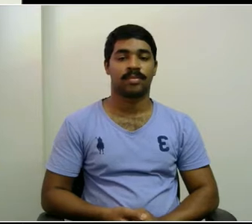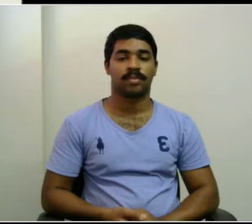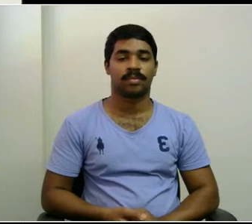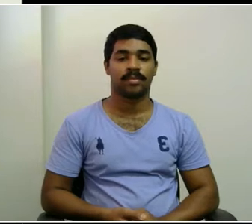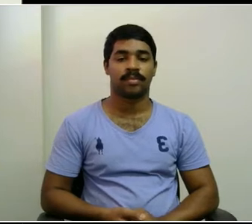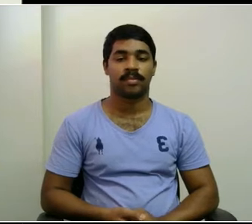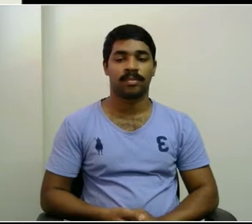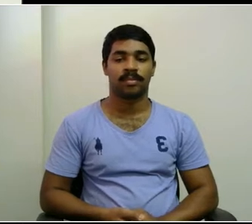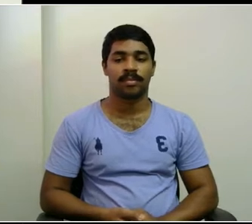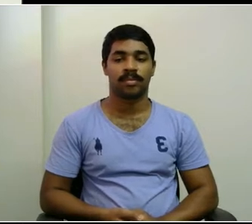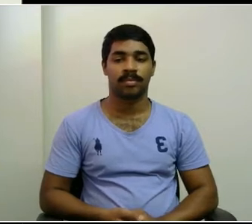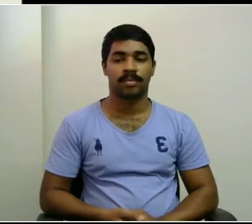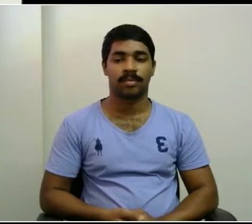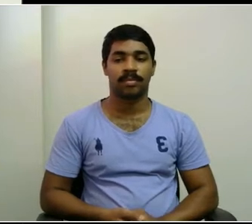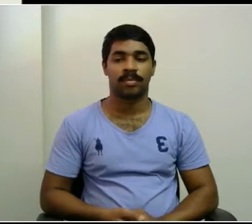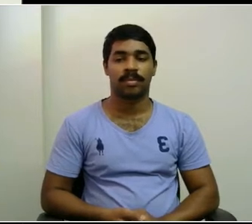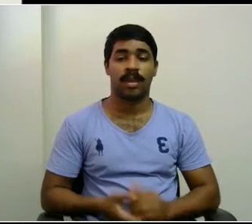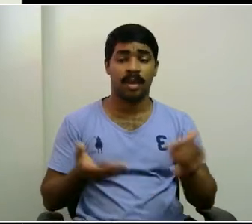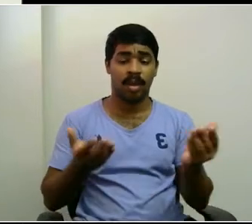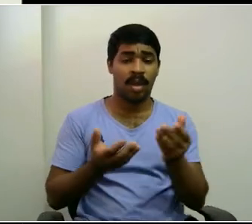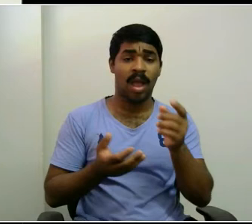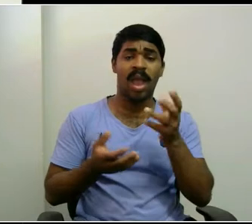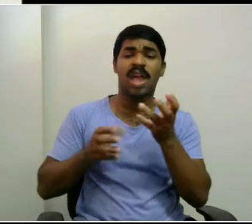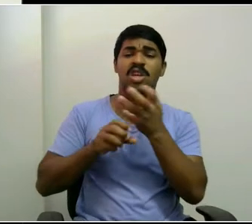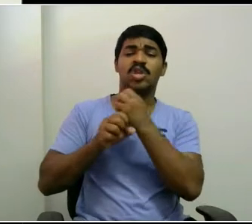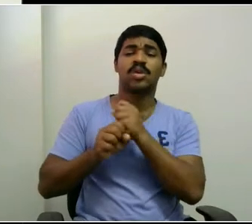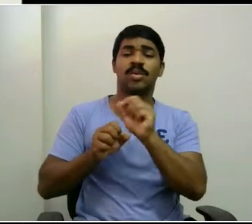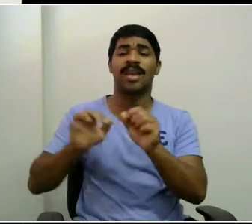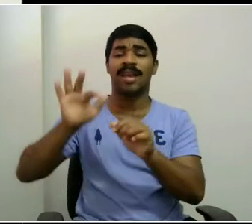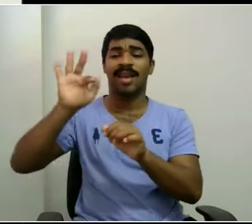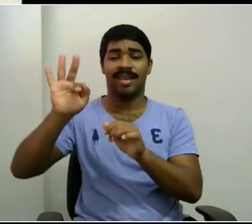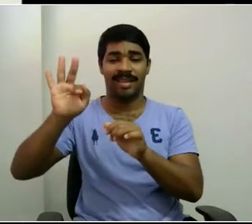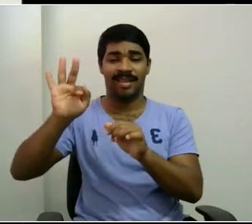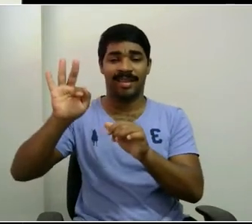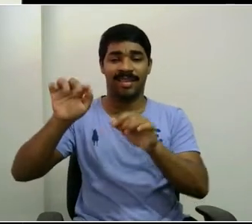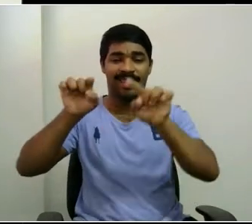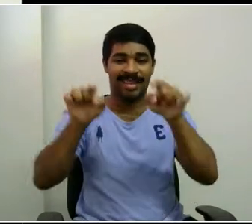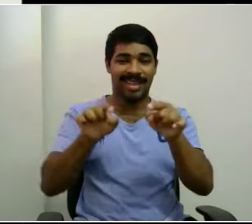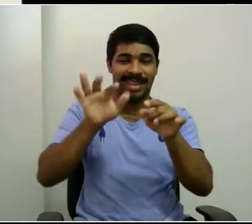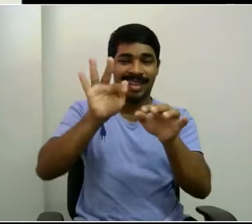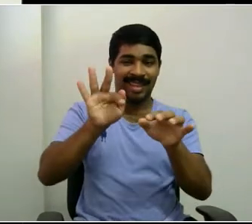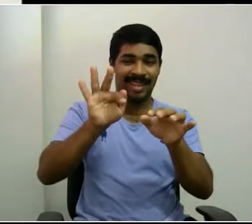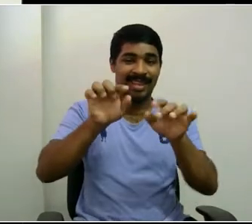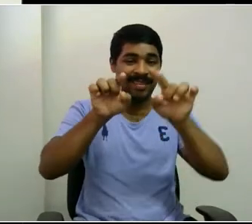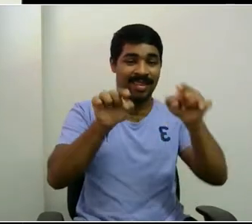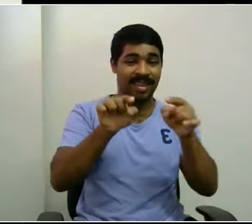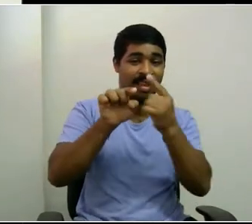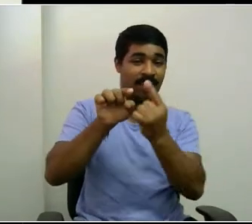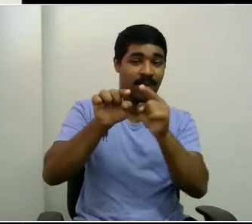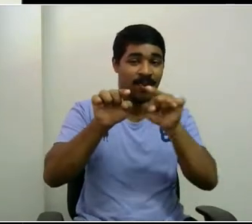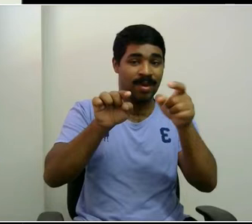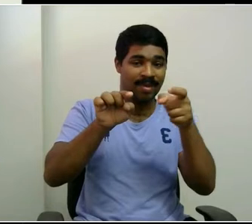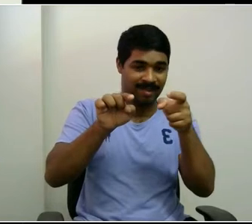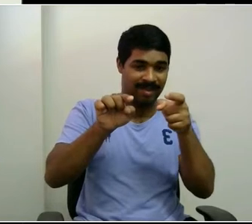de 1 menos x? F de 1 menos x vale 1 menos 3x. Tá? Percebe, ó, que tem um outro f